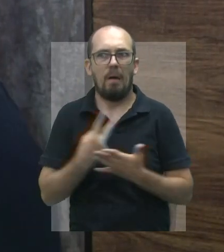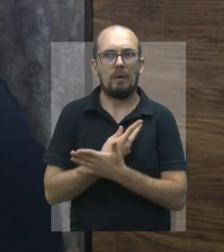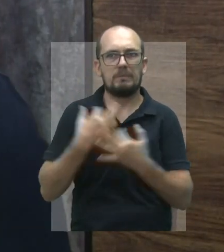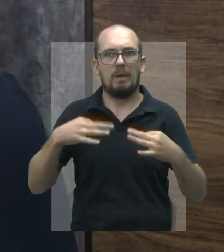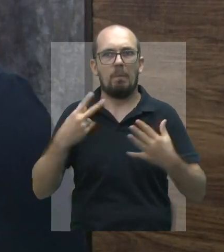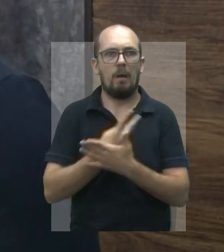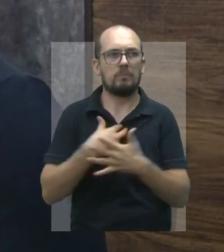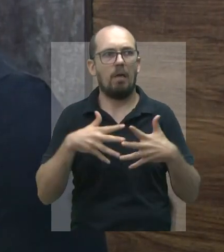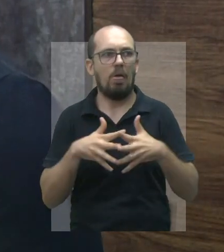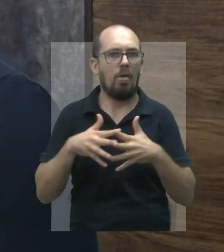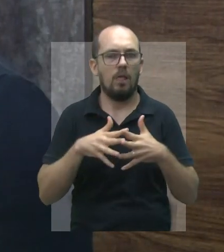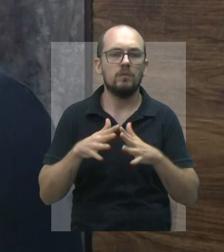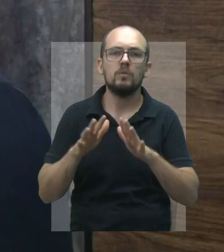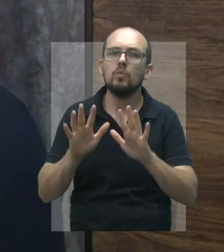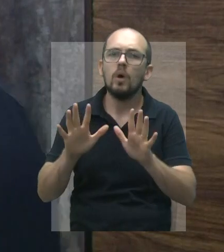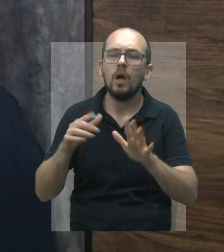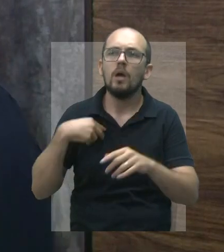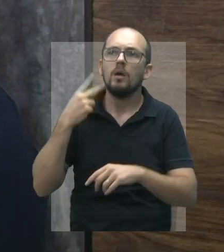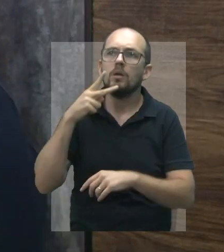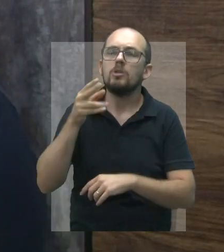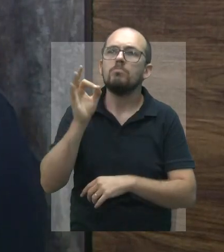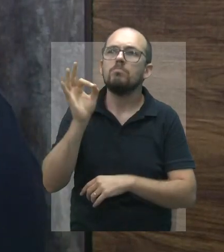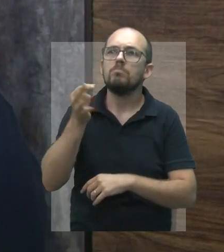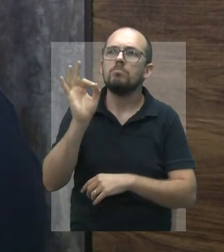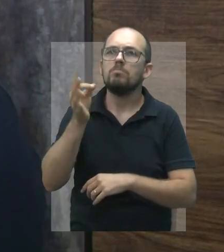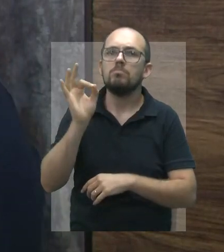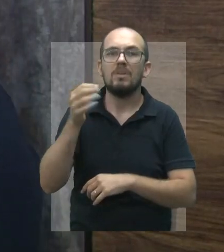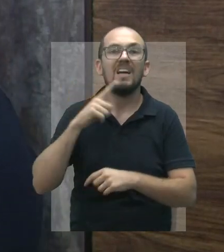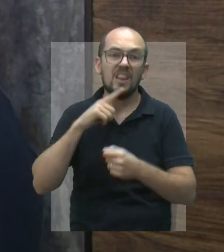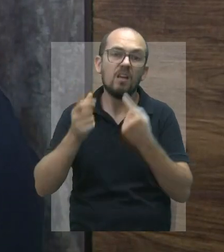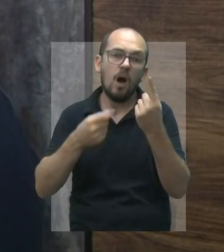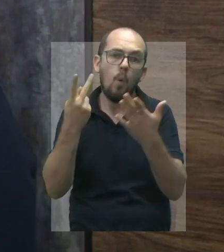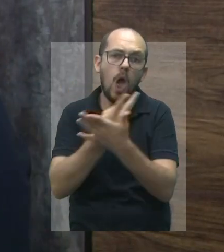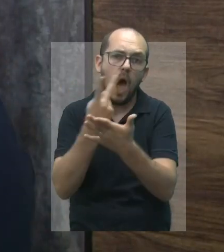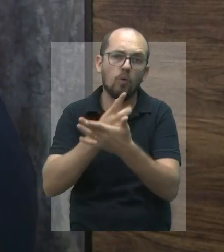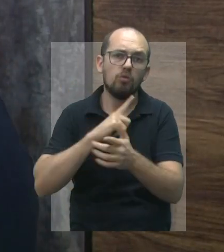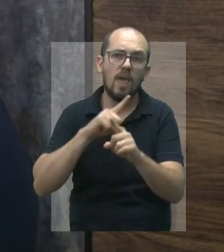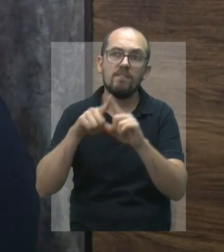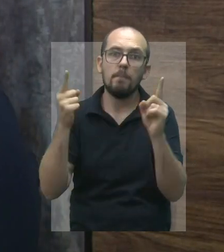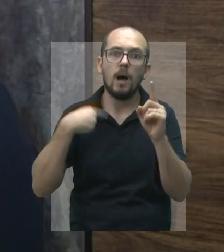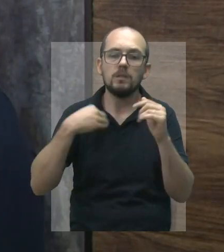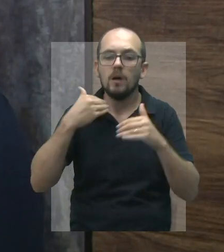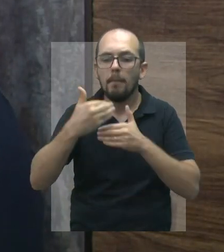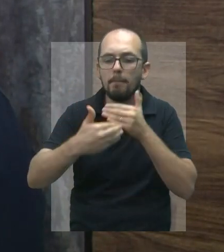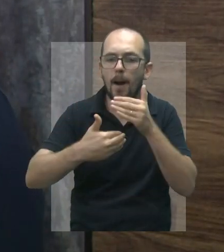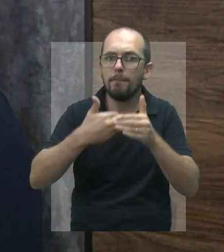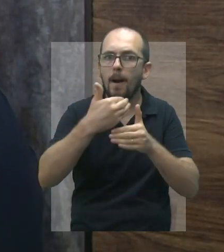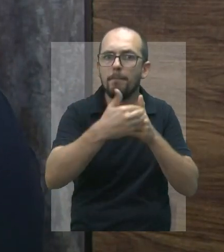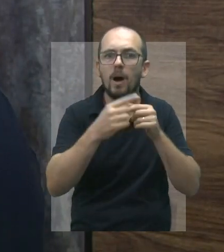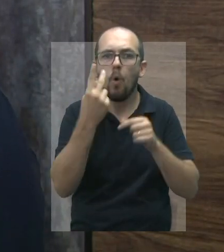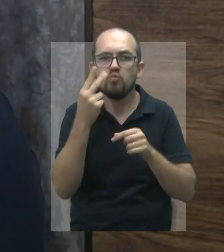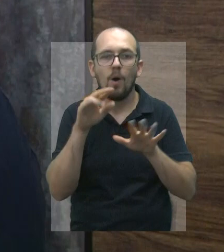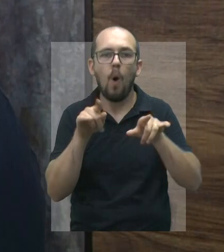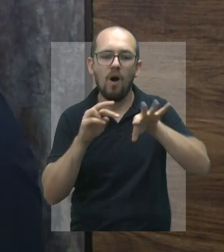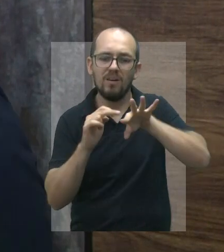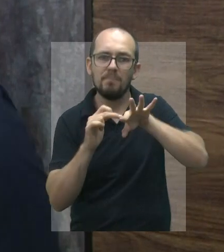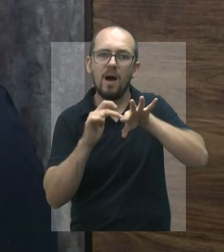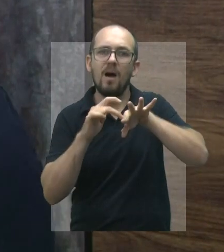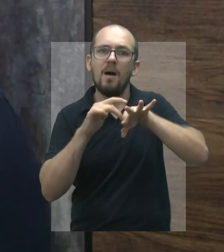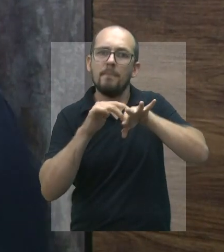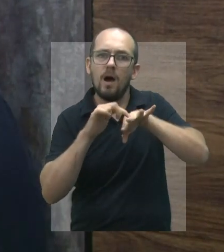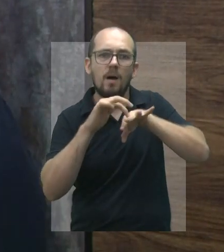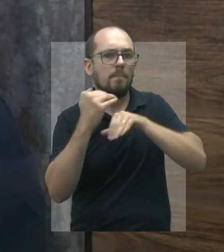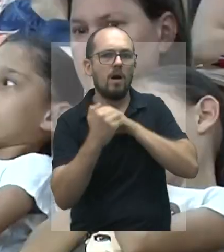vai errar. Mas aqui foi um estímulo muito bom porque teve erros, mas no percurso ele é gratificante e um degrauzinho que você avance